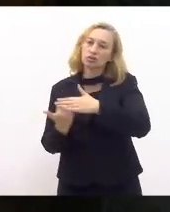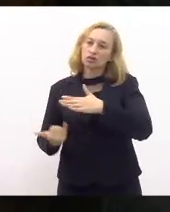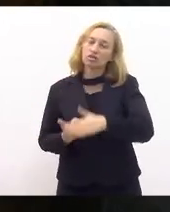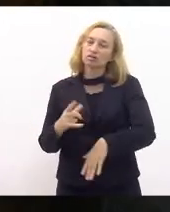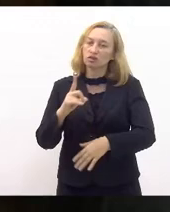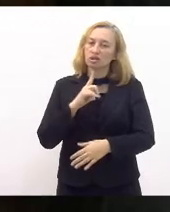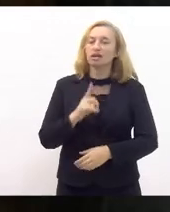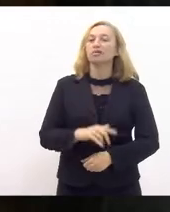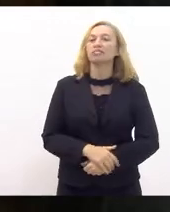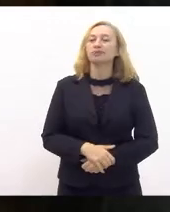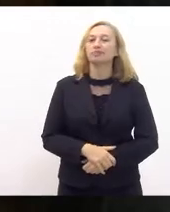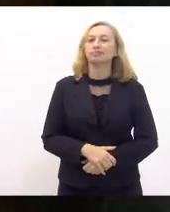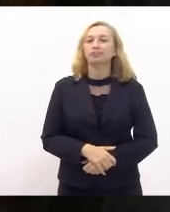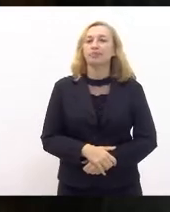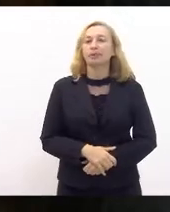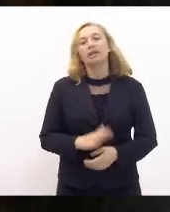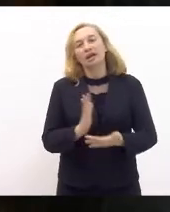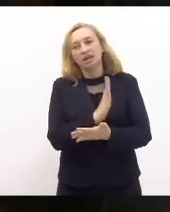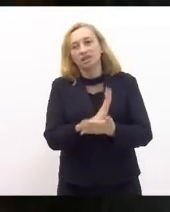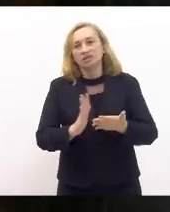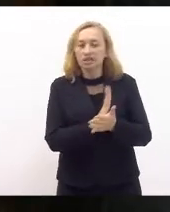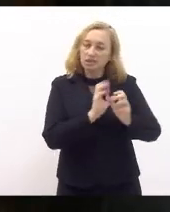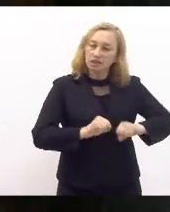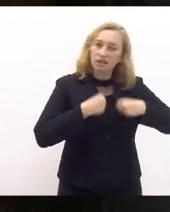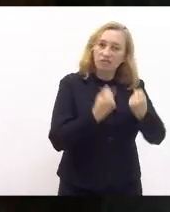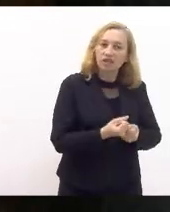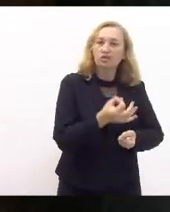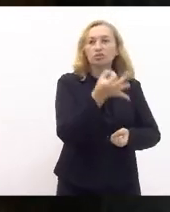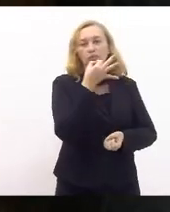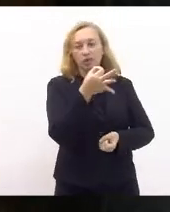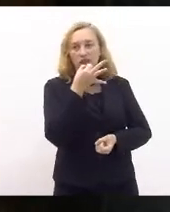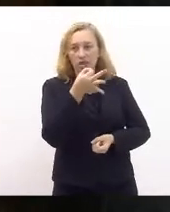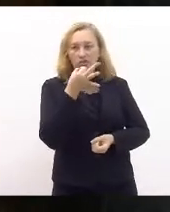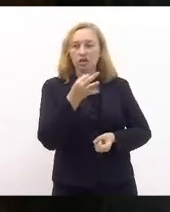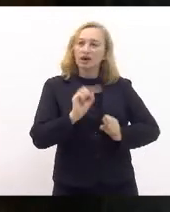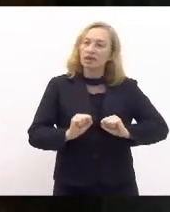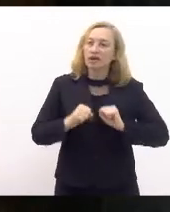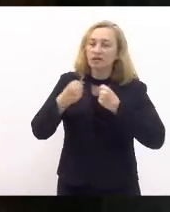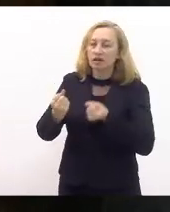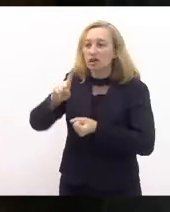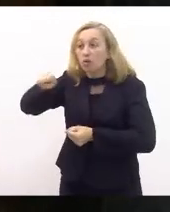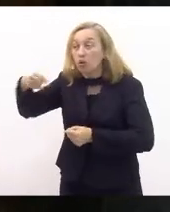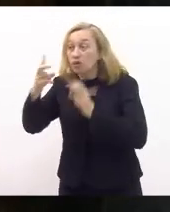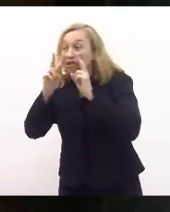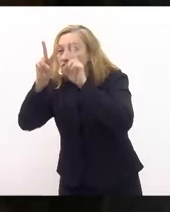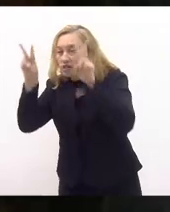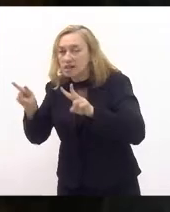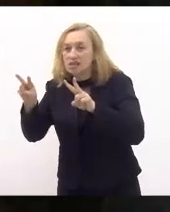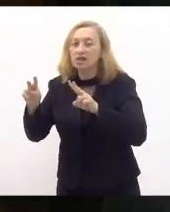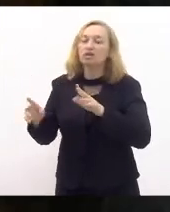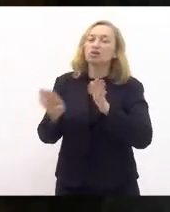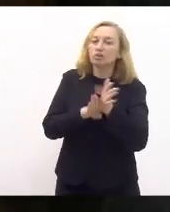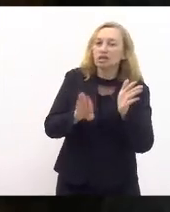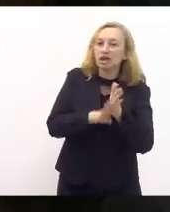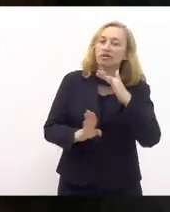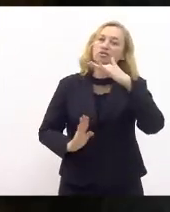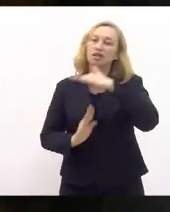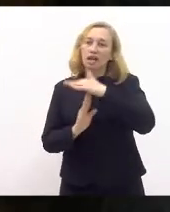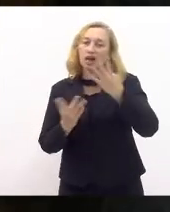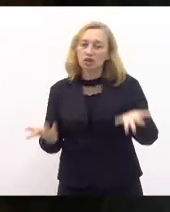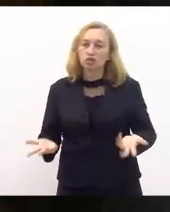cumpria, muitas vezes defendendo o seu ponto de vista, defendendo uma outra visão sobre teto de gastos,